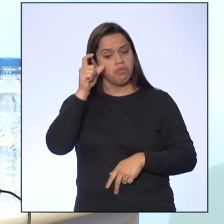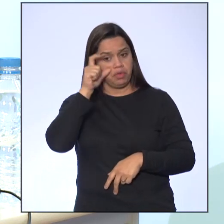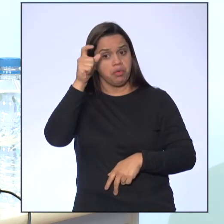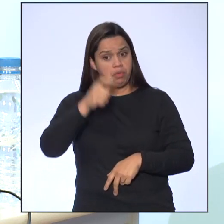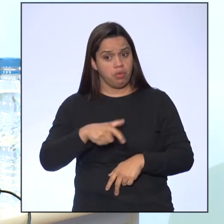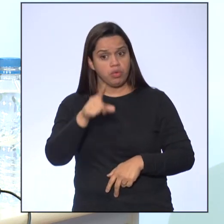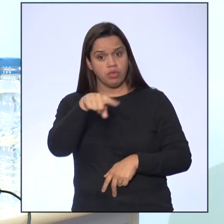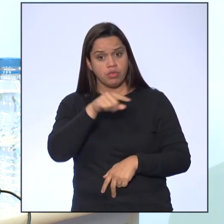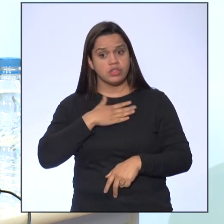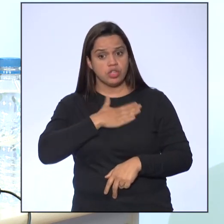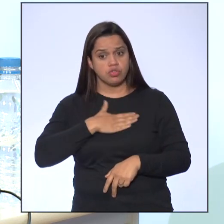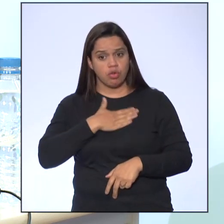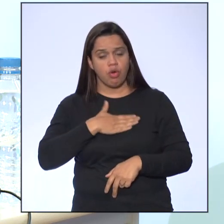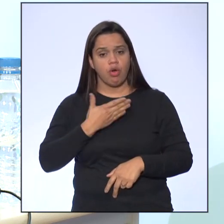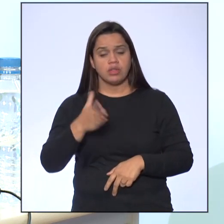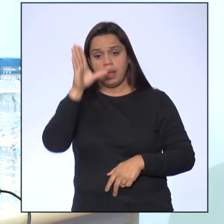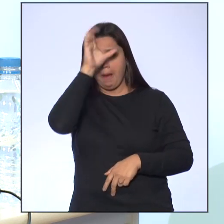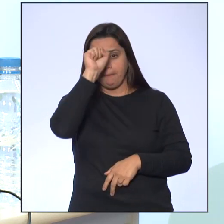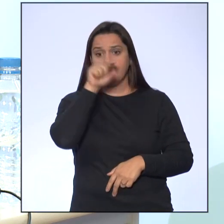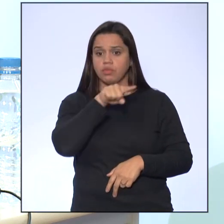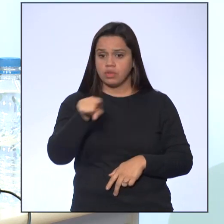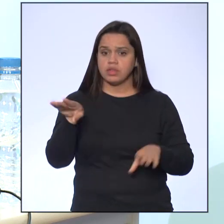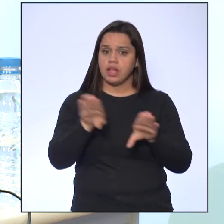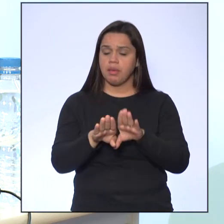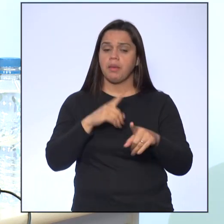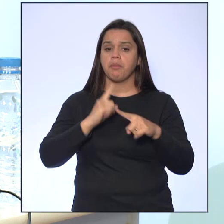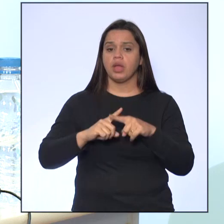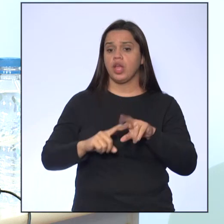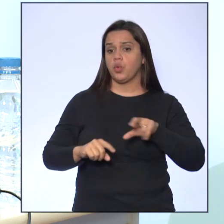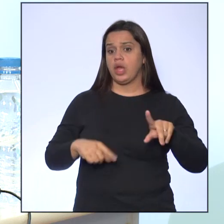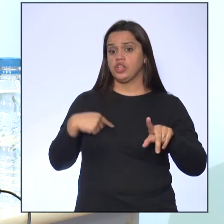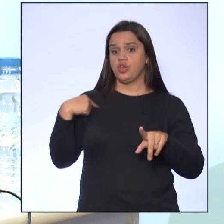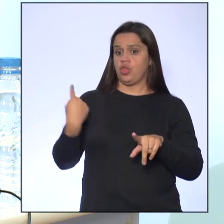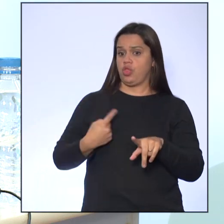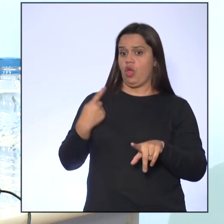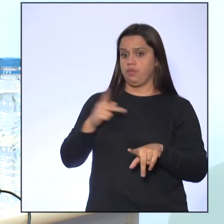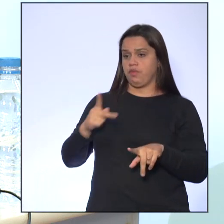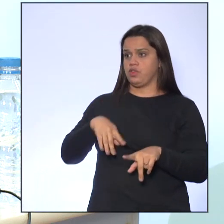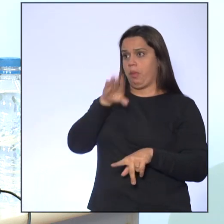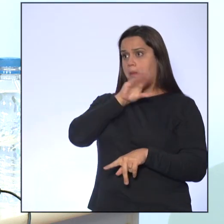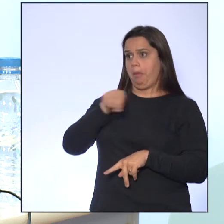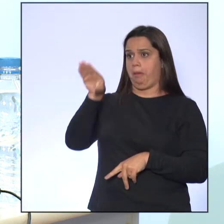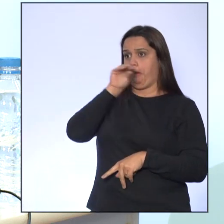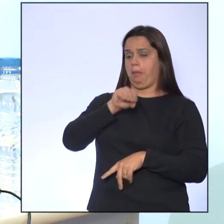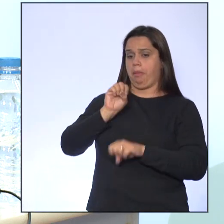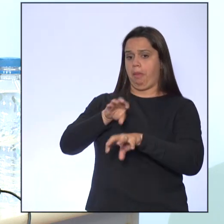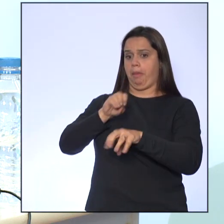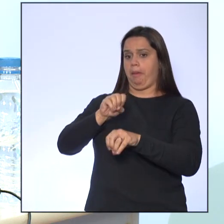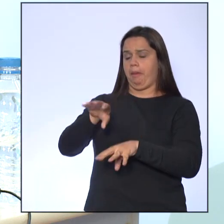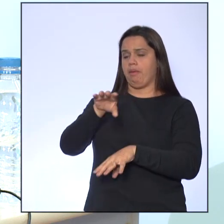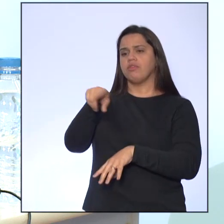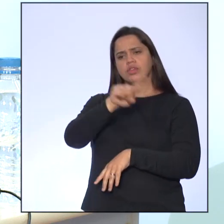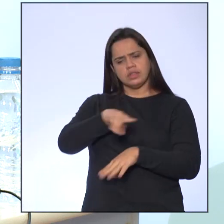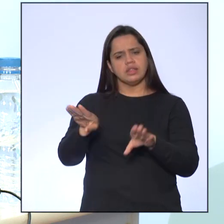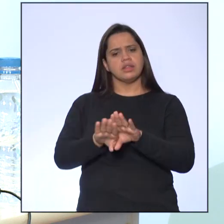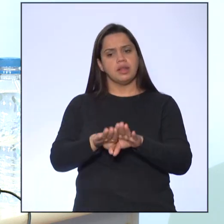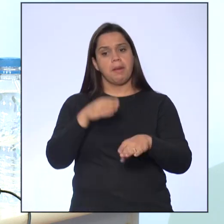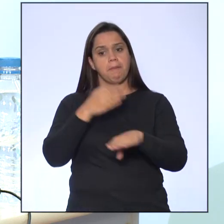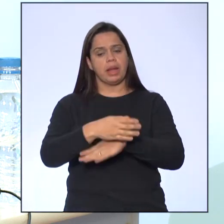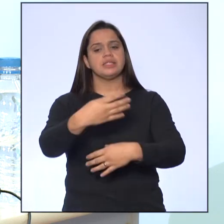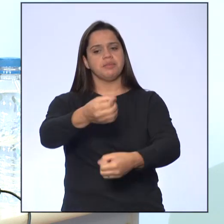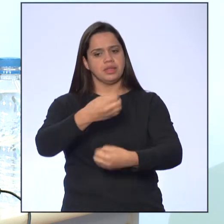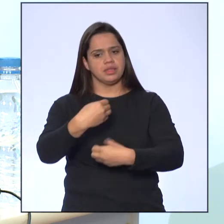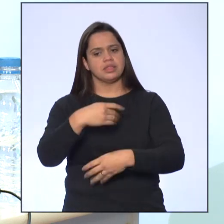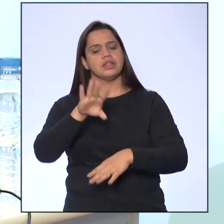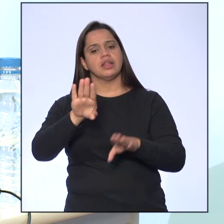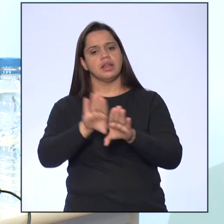interessada no que vocês estão ouvindo, aprendo com vocês, porque não é só a gente aqui, professor, fala, fala, né? Vocês também, quando participam, a